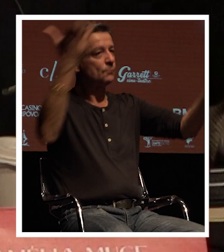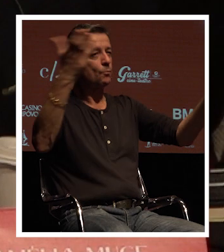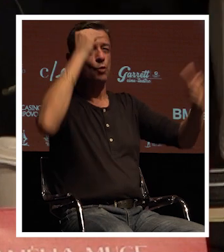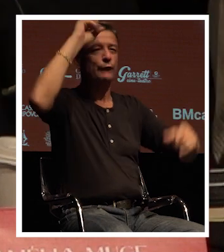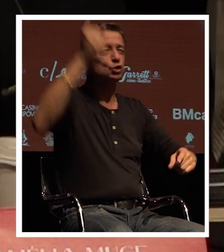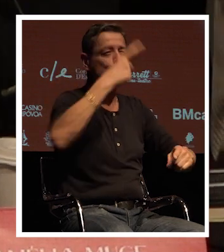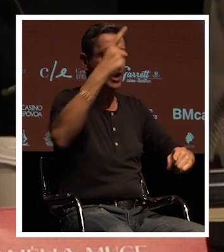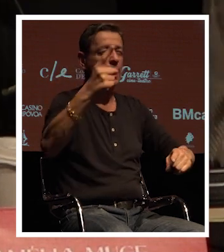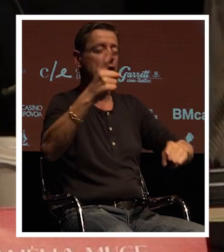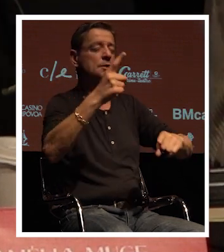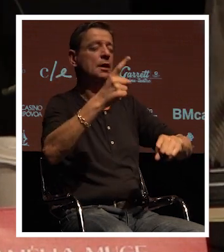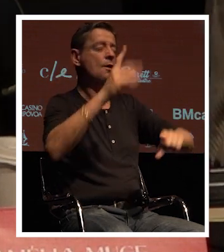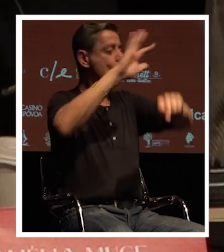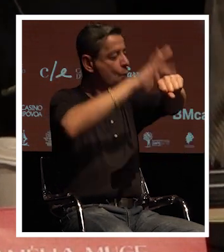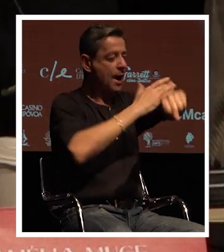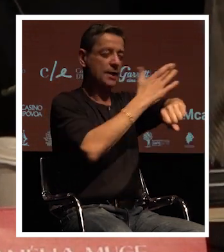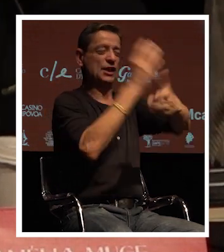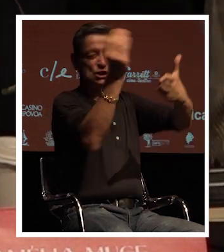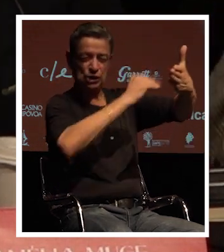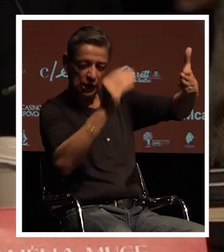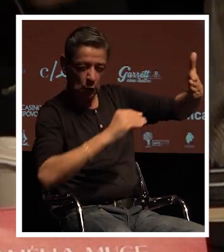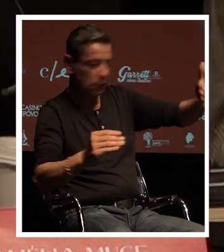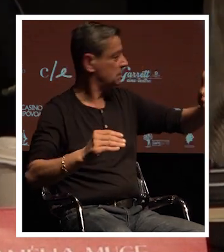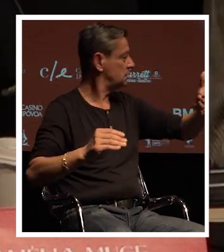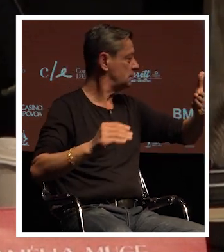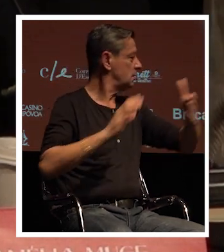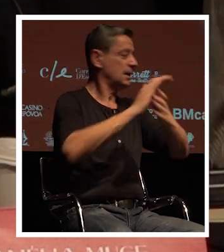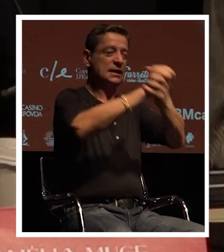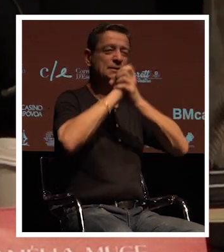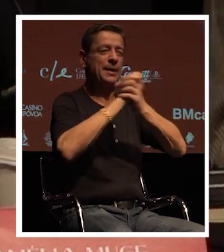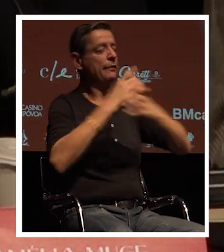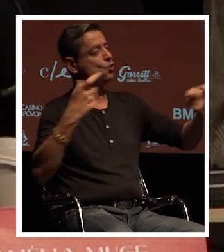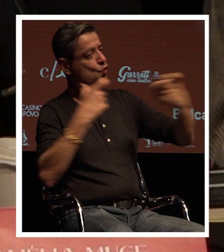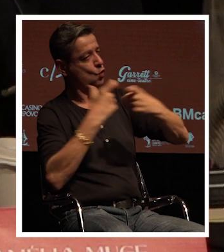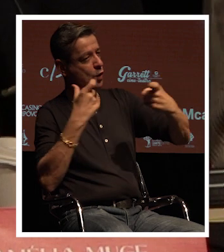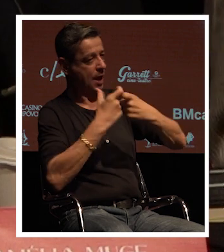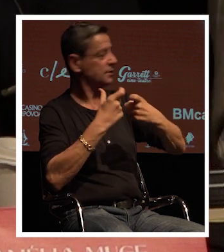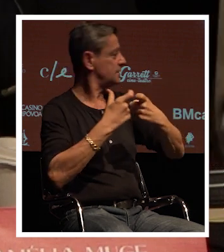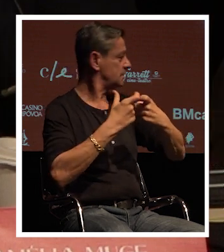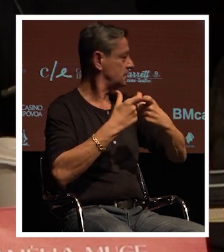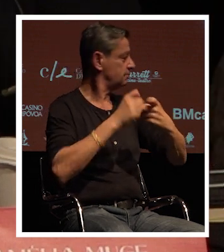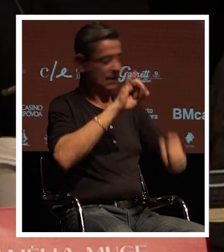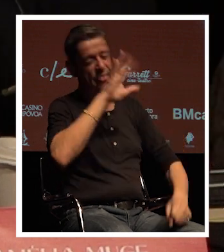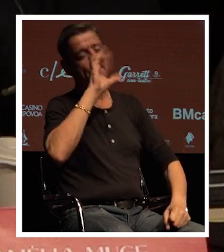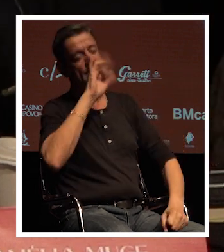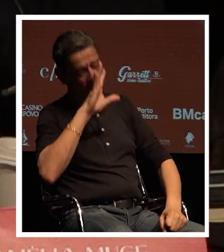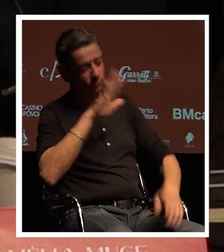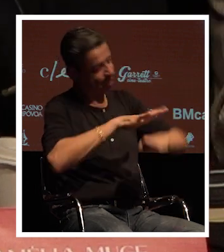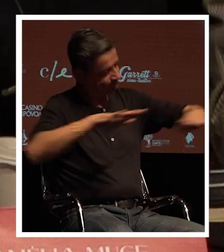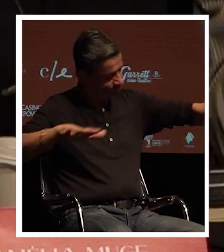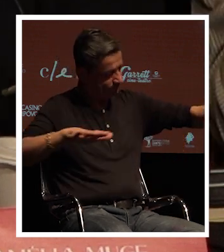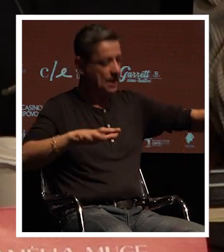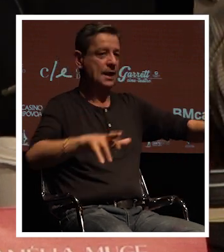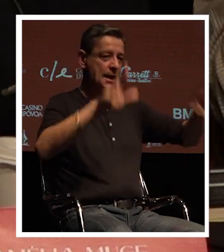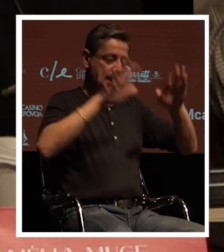poetas e outros Tais que aí estejam saudar os os meus colegas que muito estimo e admiro eh